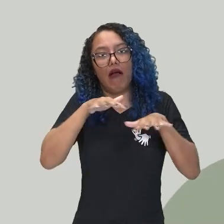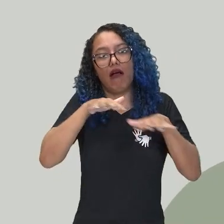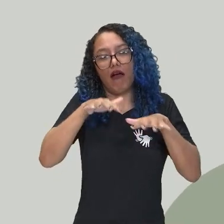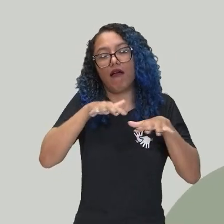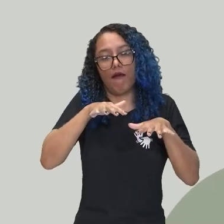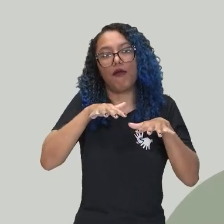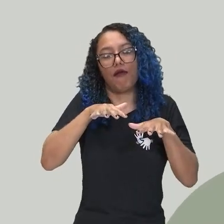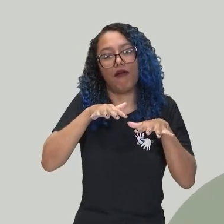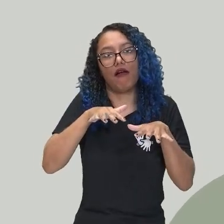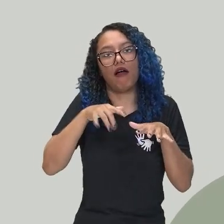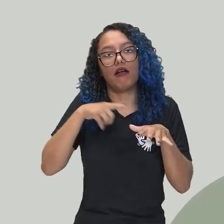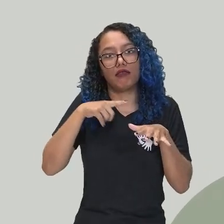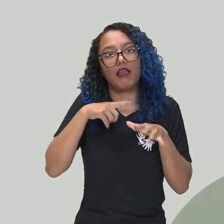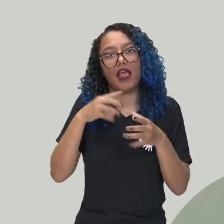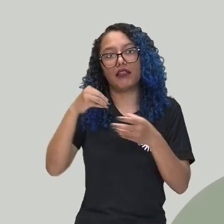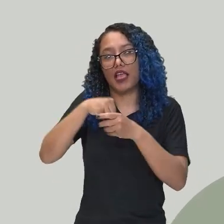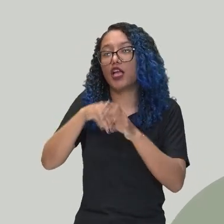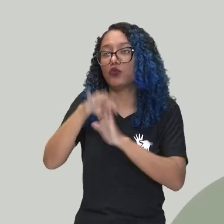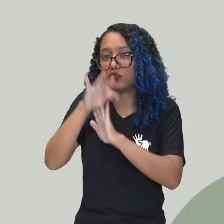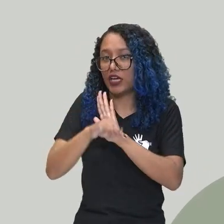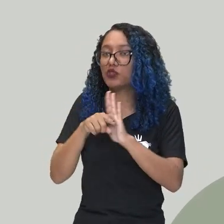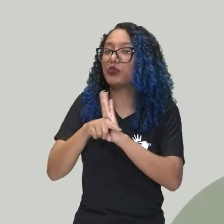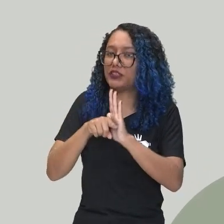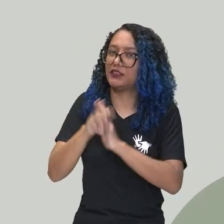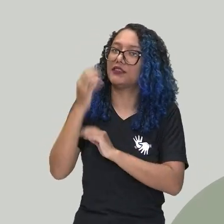descrevem pesquisas científicas.